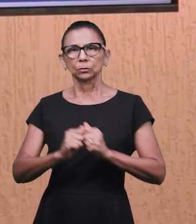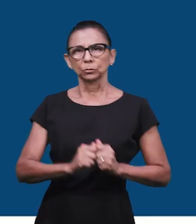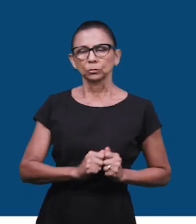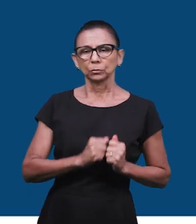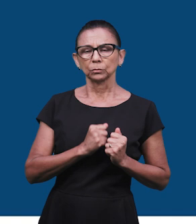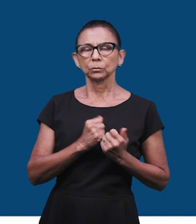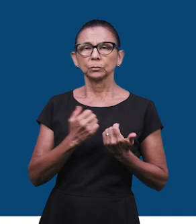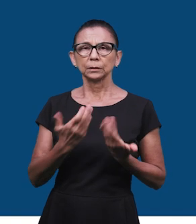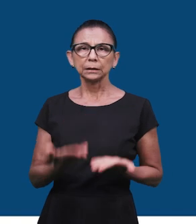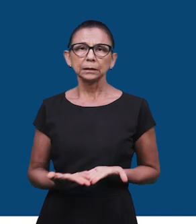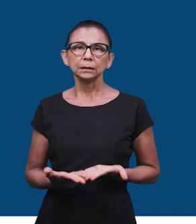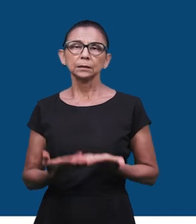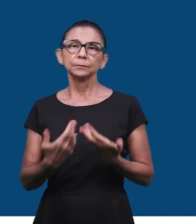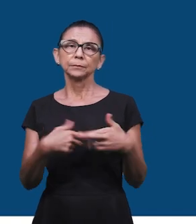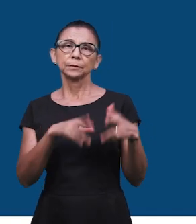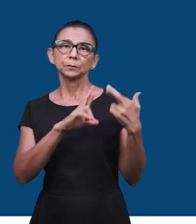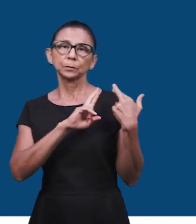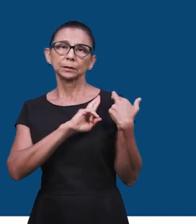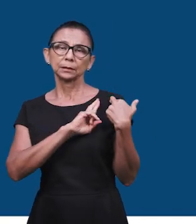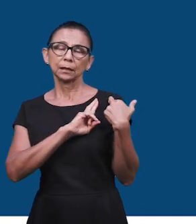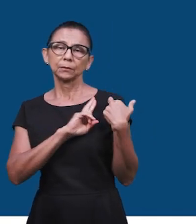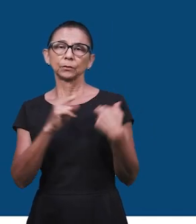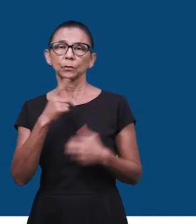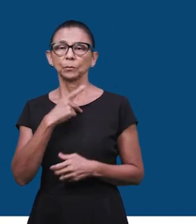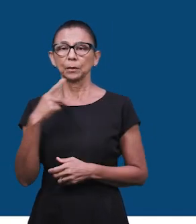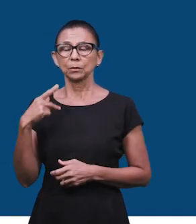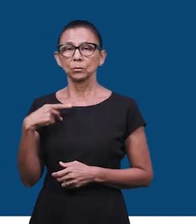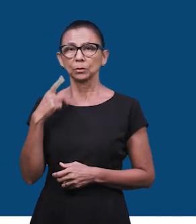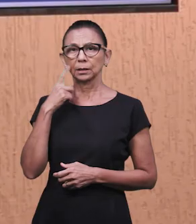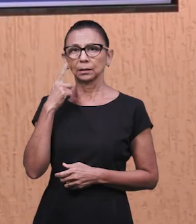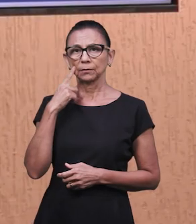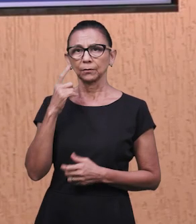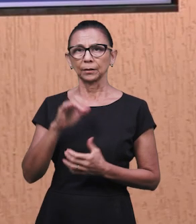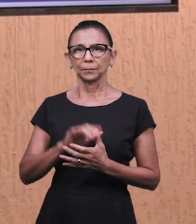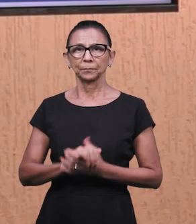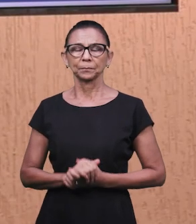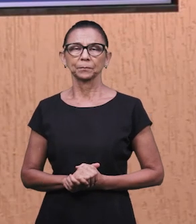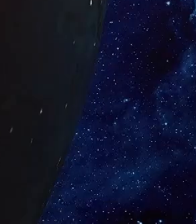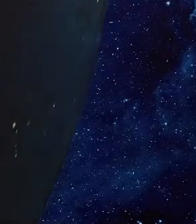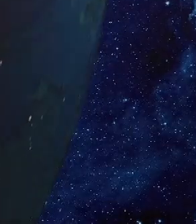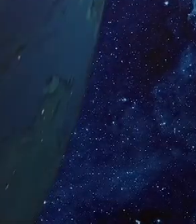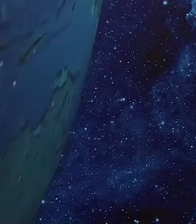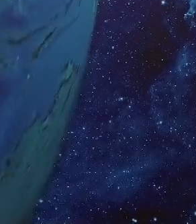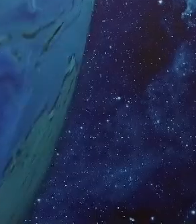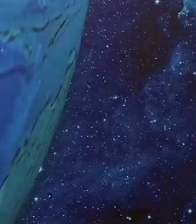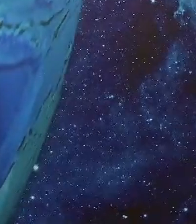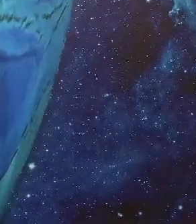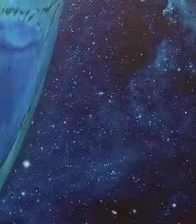ministério. O e-mail e o site para contato, a paz do Senhor.